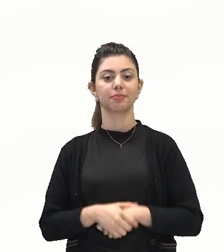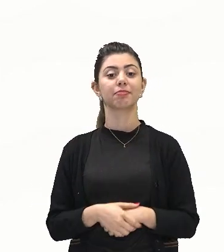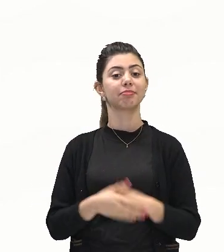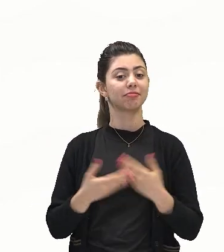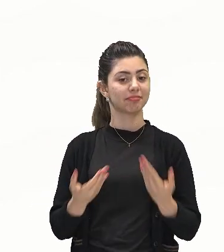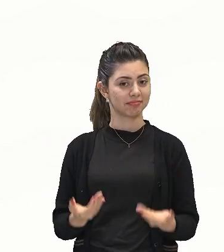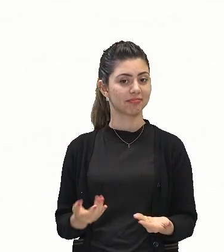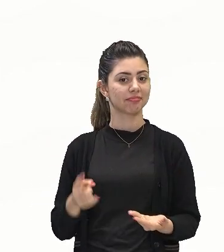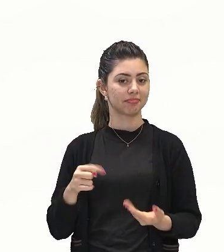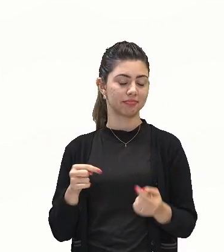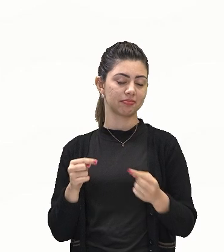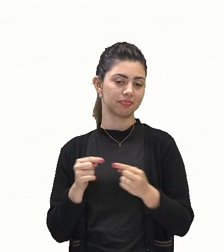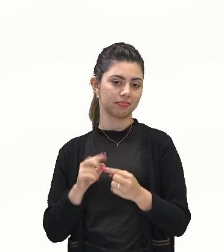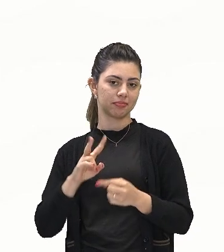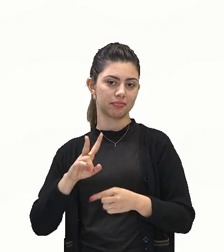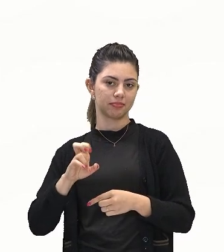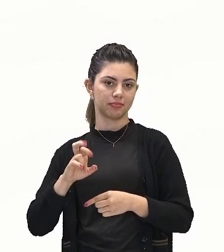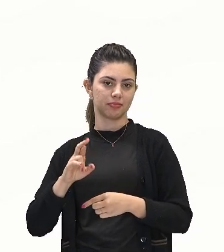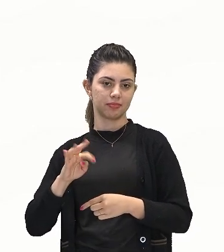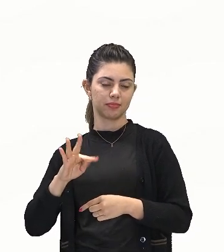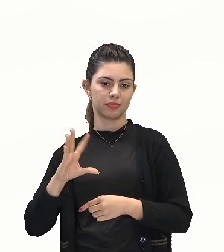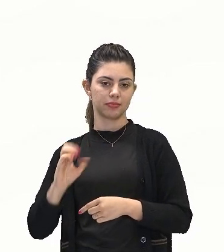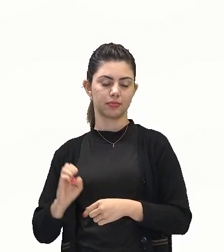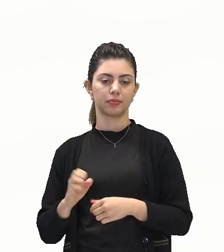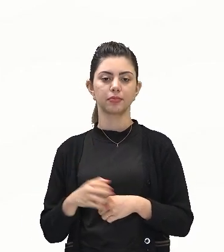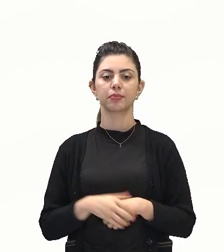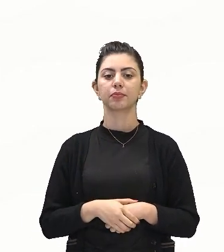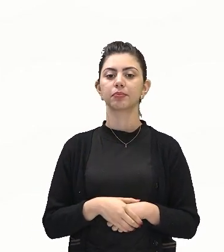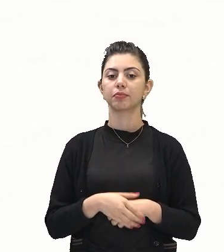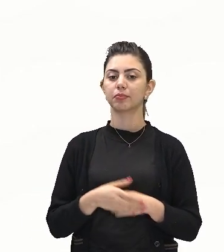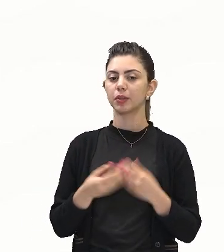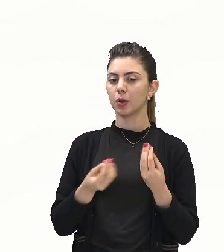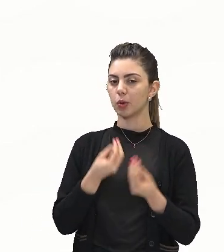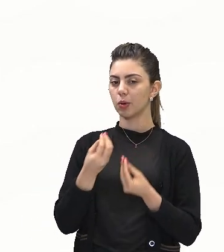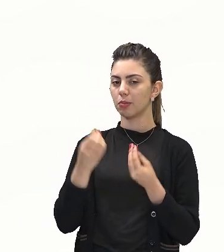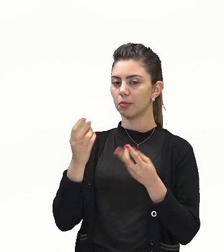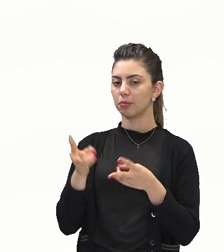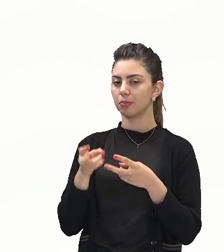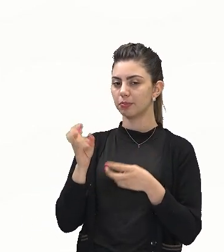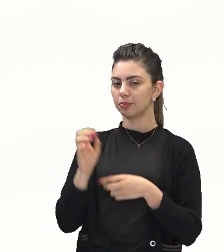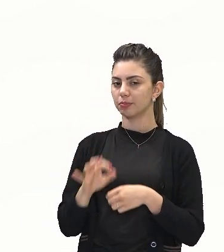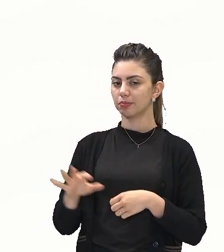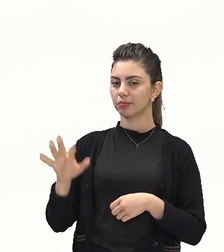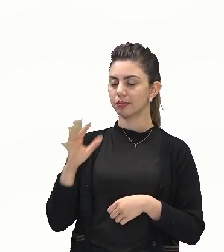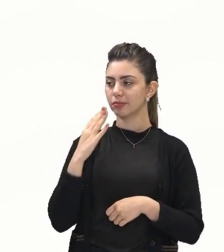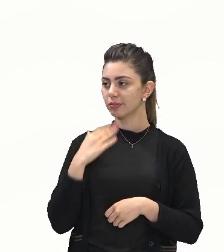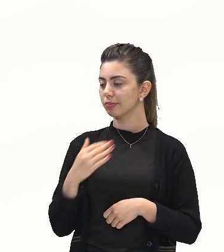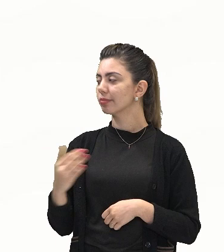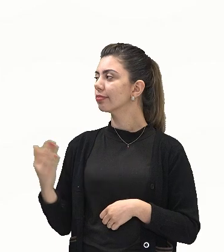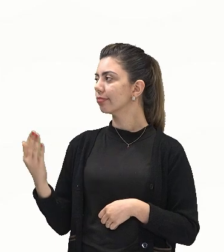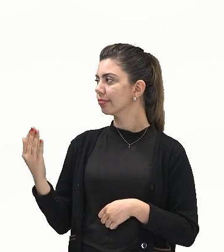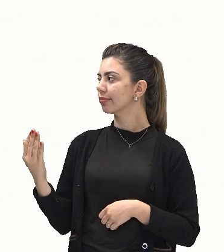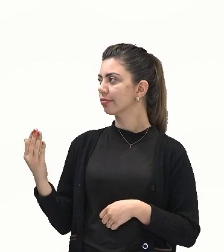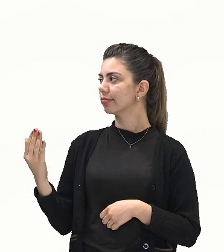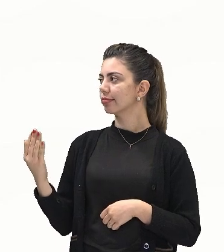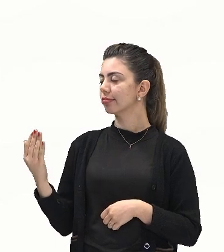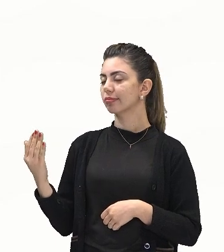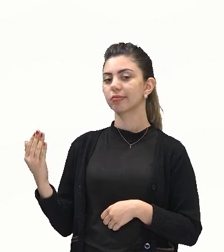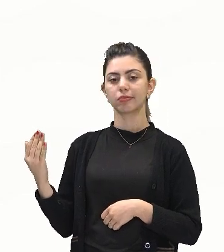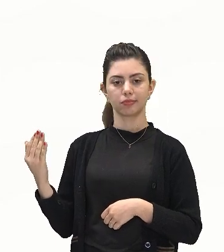nosso vértice. Então, traçando as diagonais partindo de um mesmo vértice, observe que no nosso pentágono nós vamos